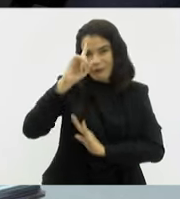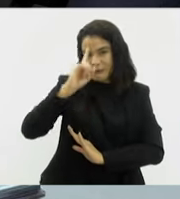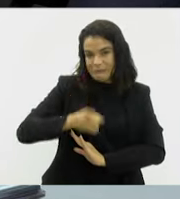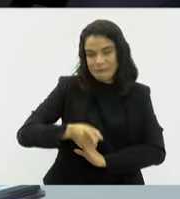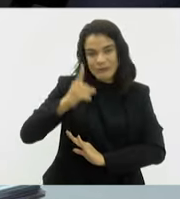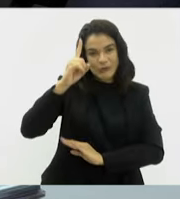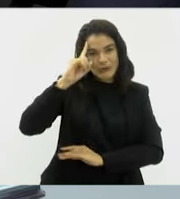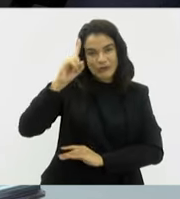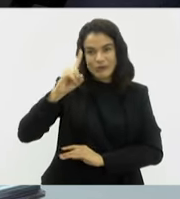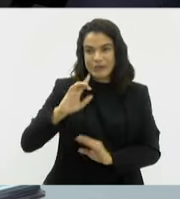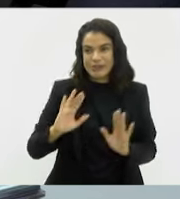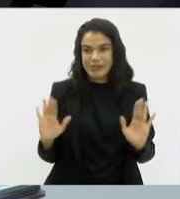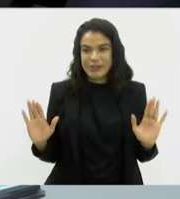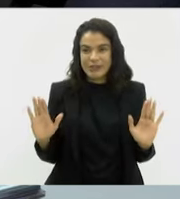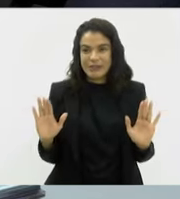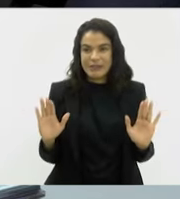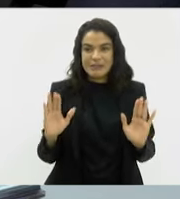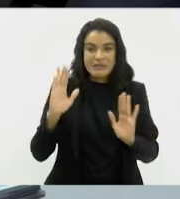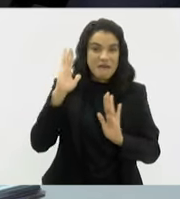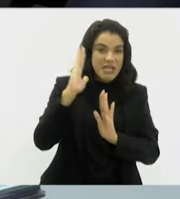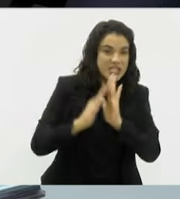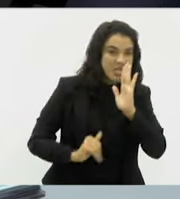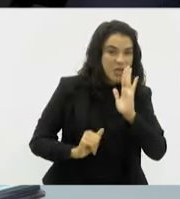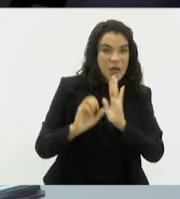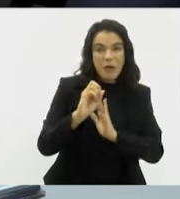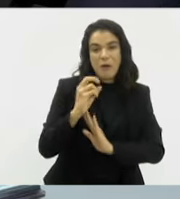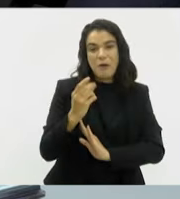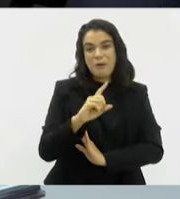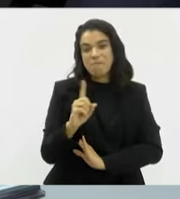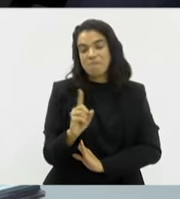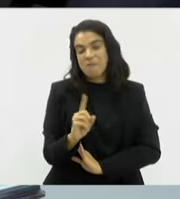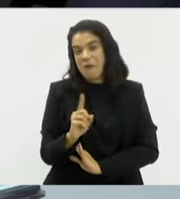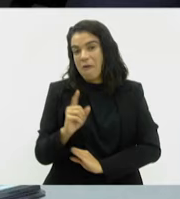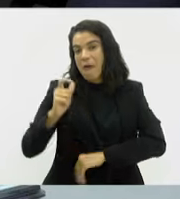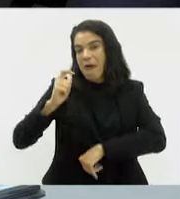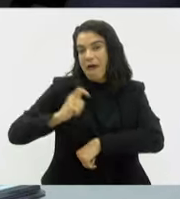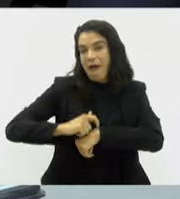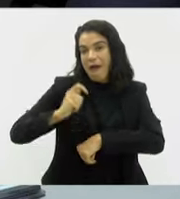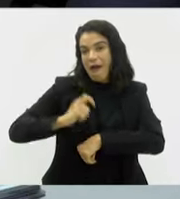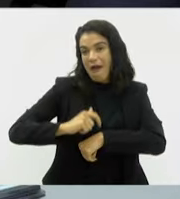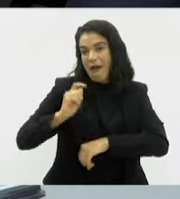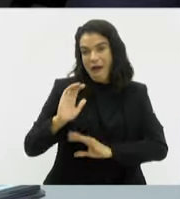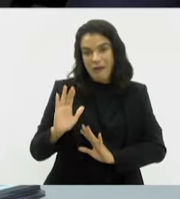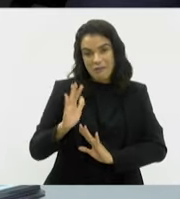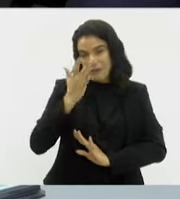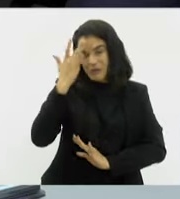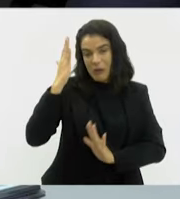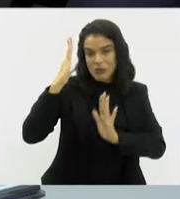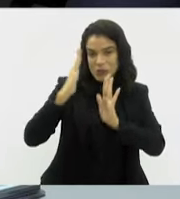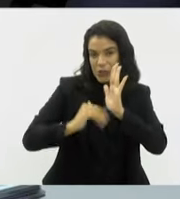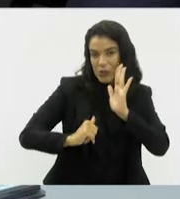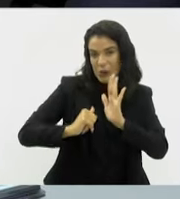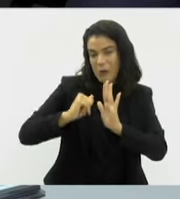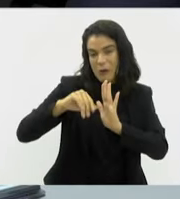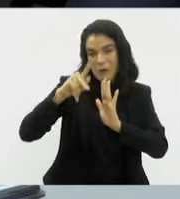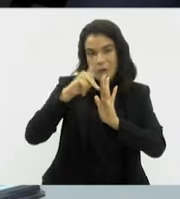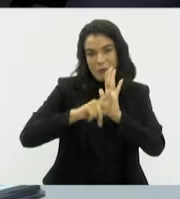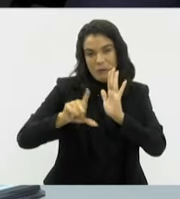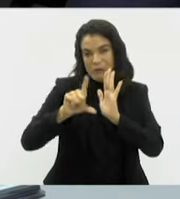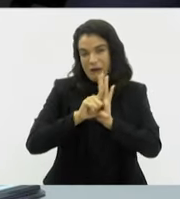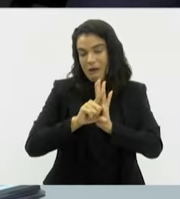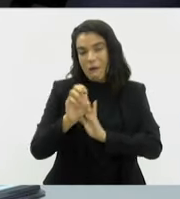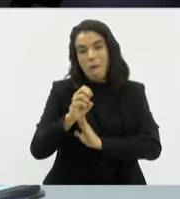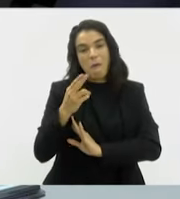ser cantado. Se vai ser retirado ou não, é aquilo que acontece no momento. O autor, no momento, retirou o projeto, o outro,